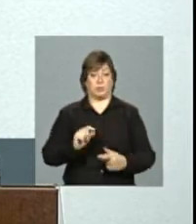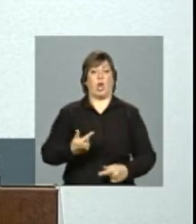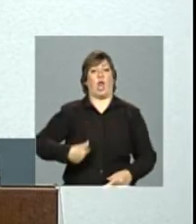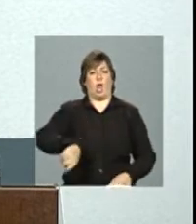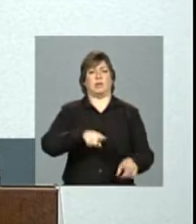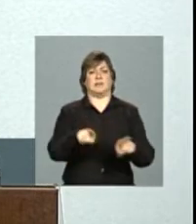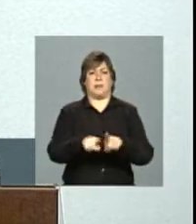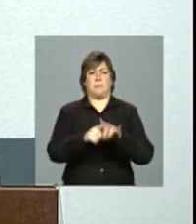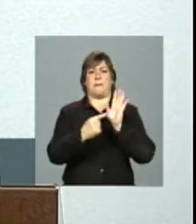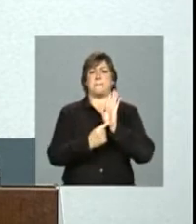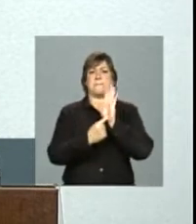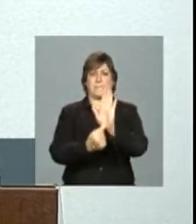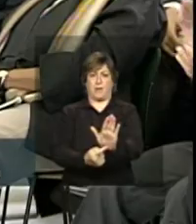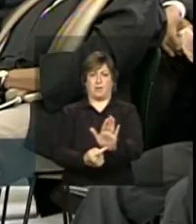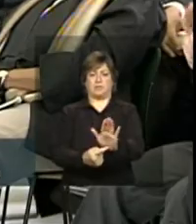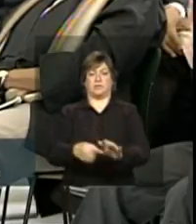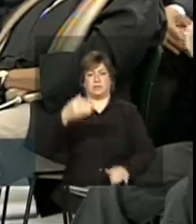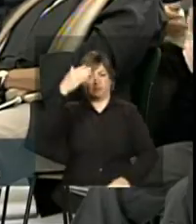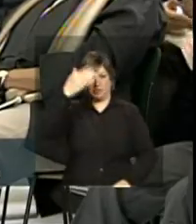mostramos